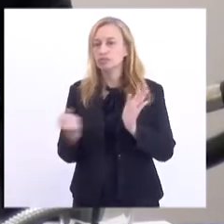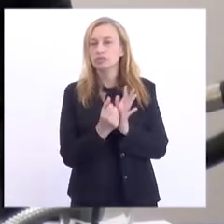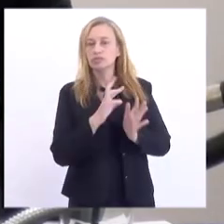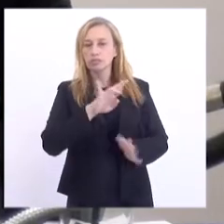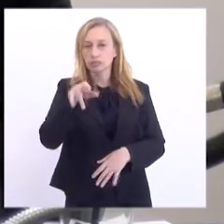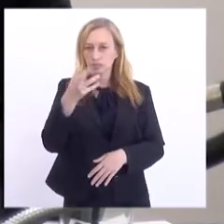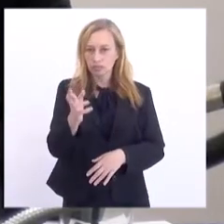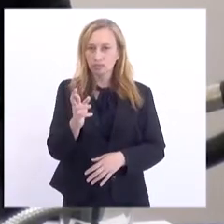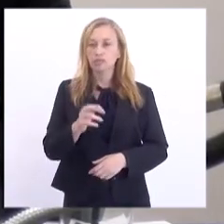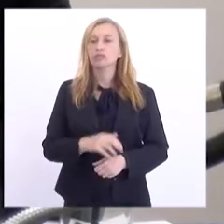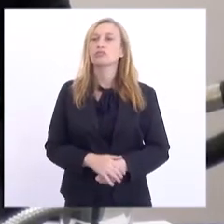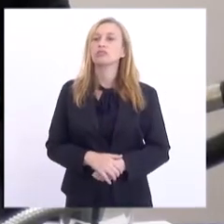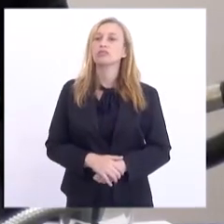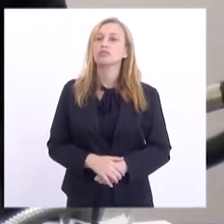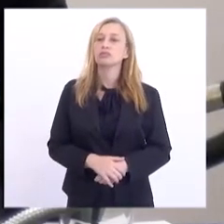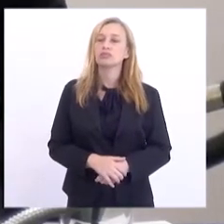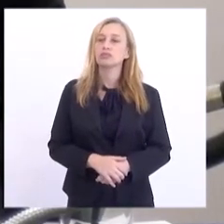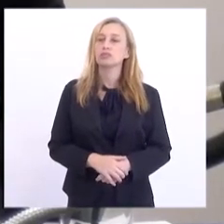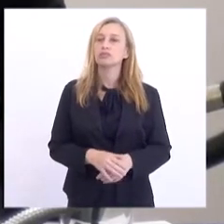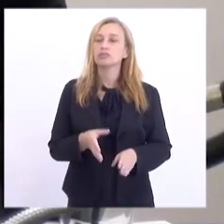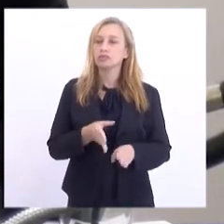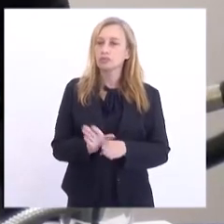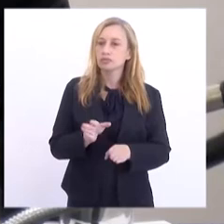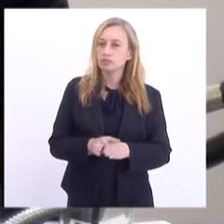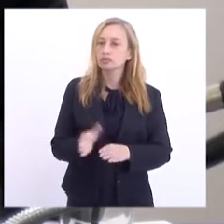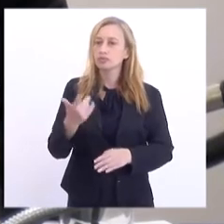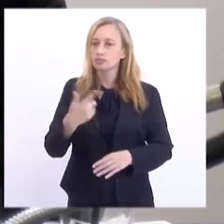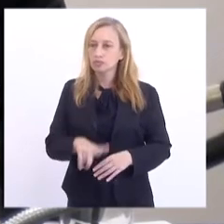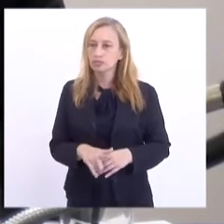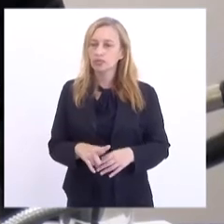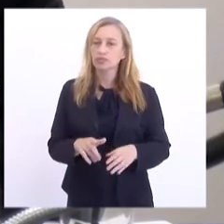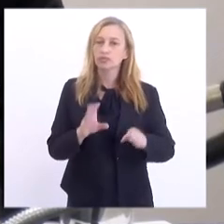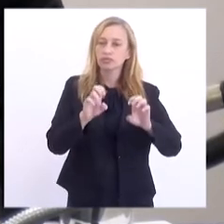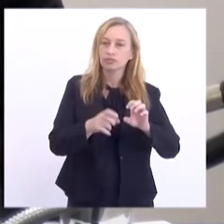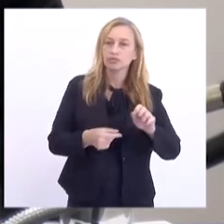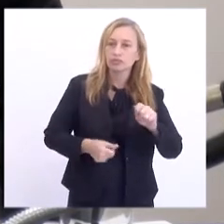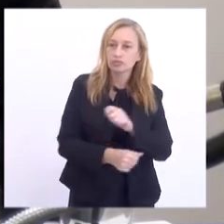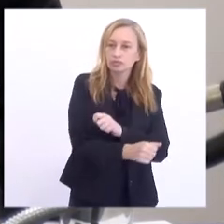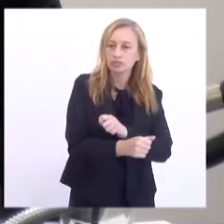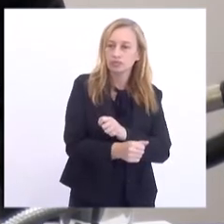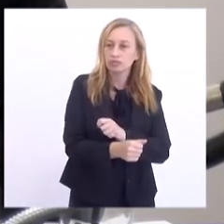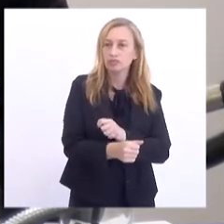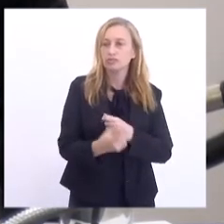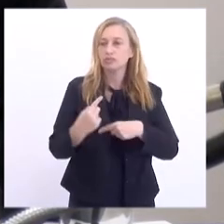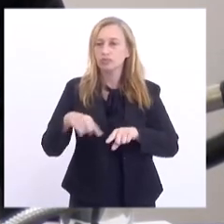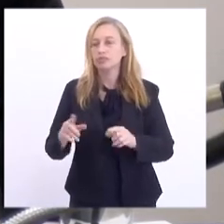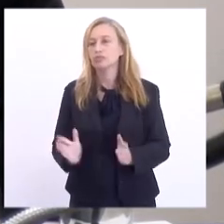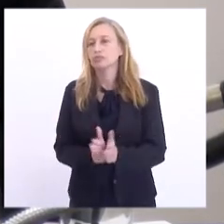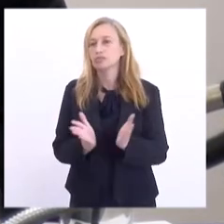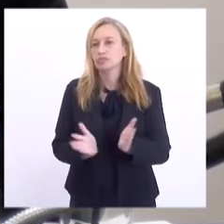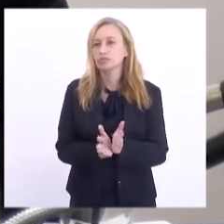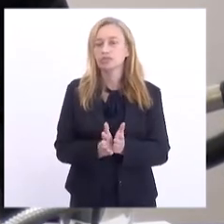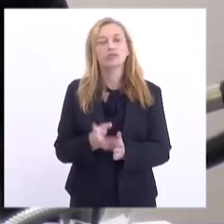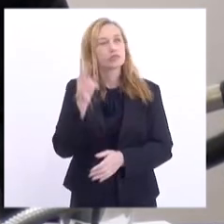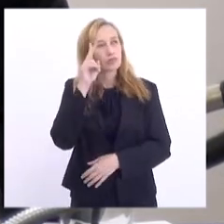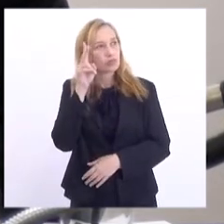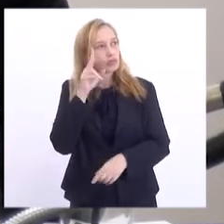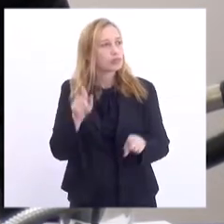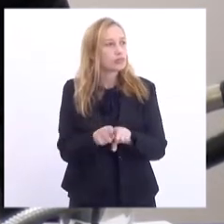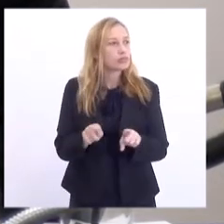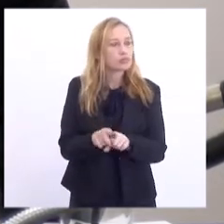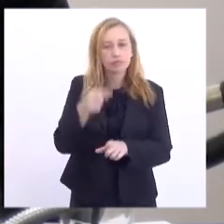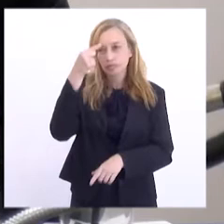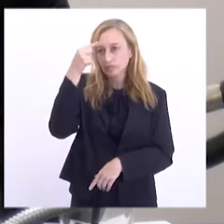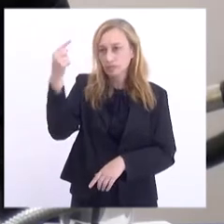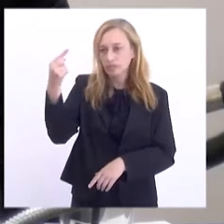LJ é de reorientação desse de investimentos e função enfrentamento estruturante para lembrar a pouco a